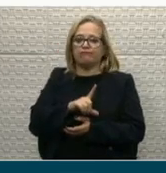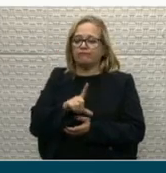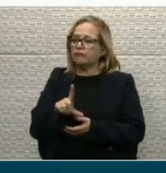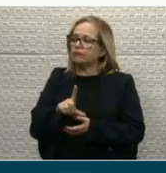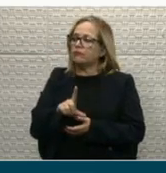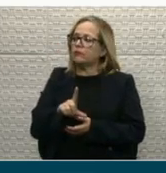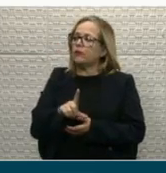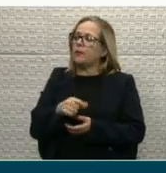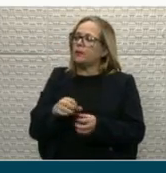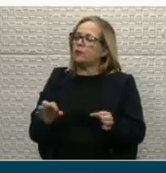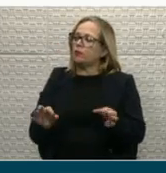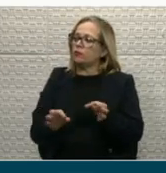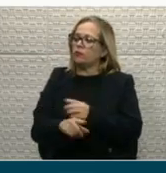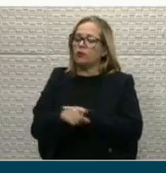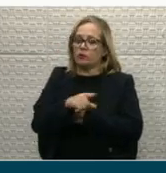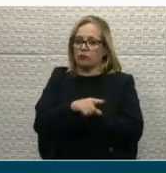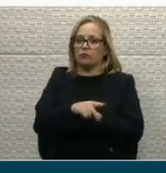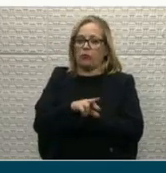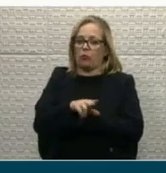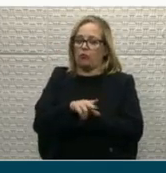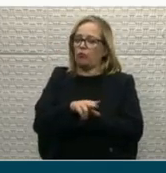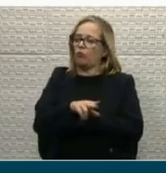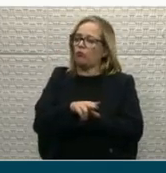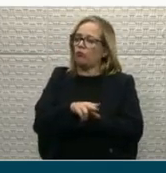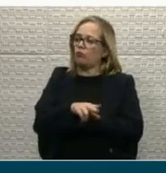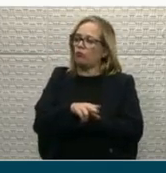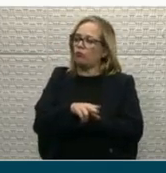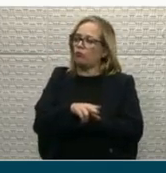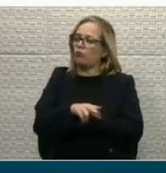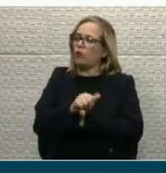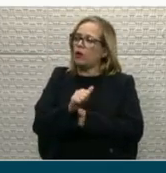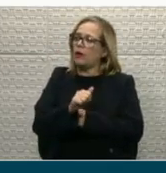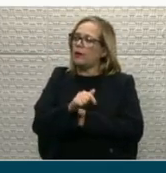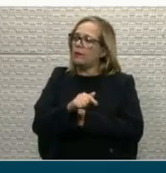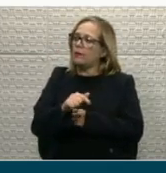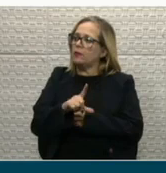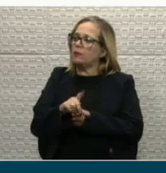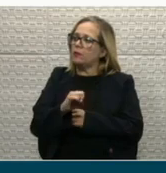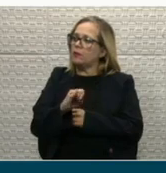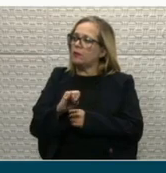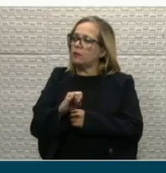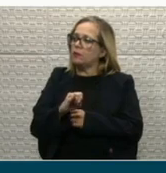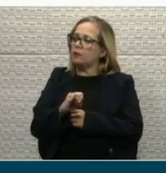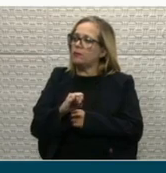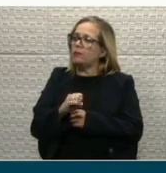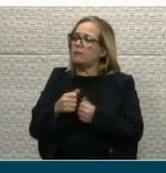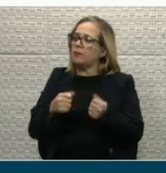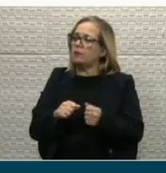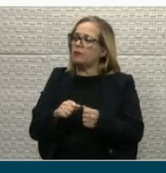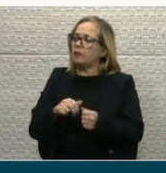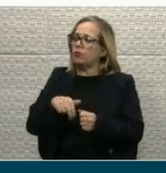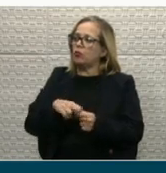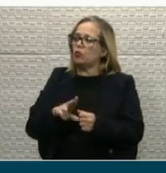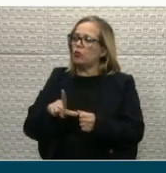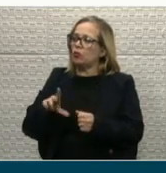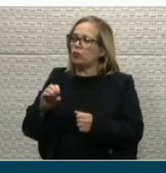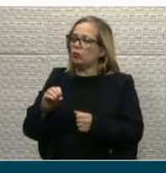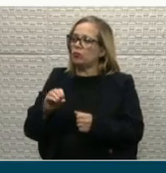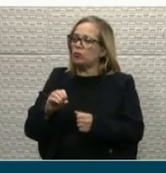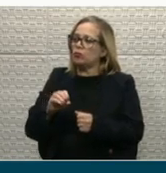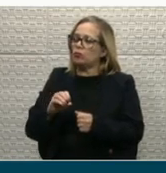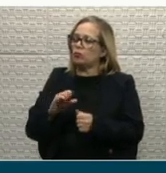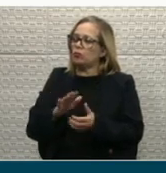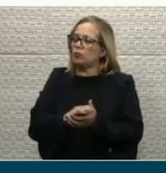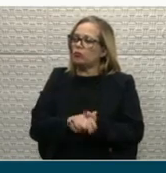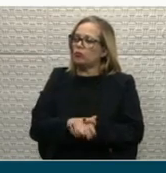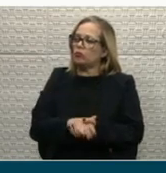preciso resolver essa igualdade. Determinante de A menos lambda I, ele precisa ser nulo. Vou partir